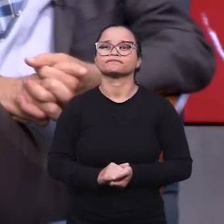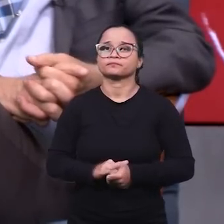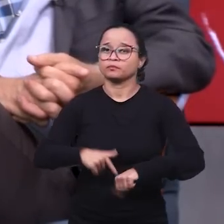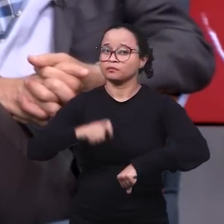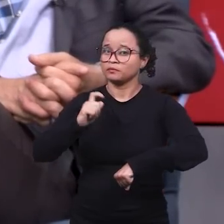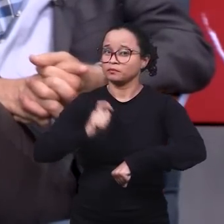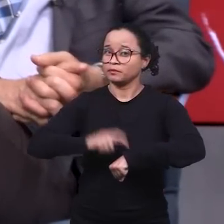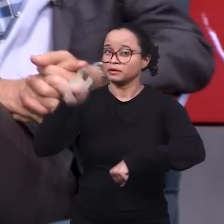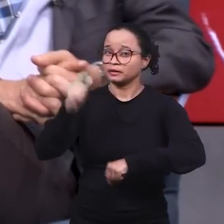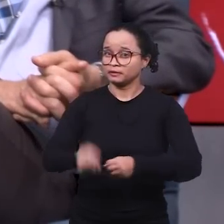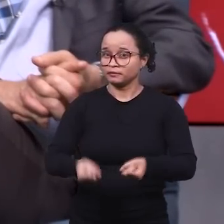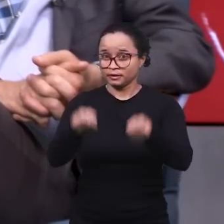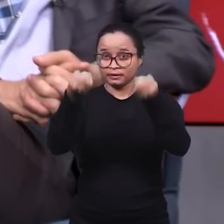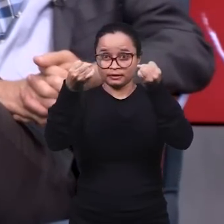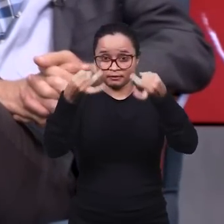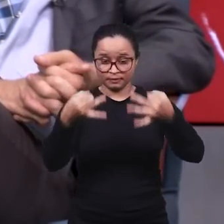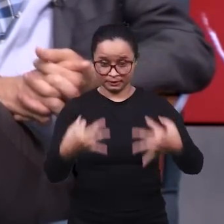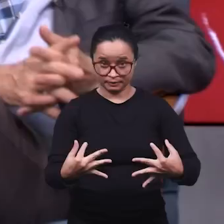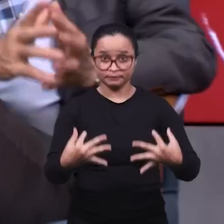quando ele descreve